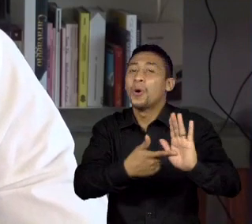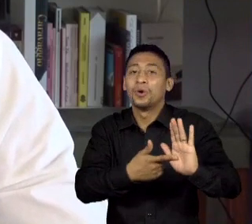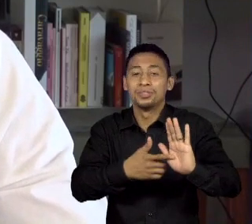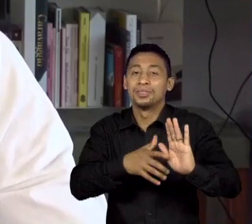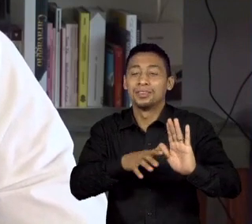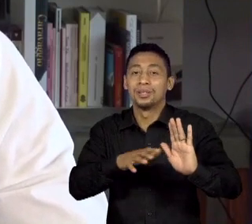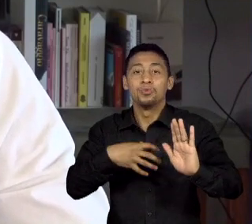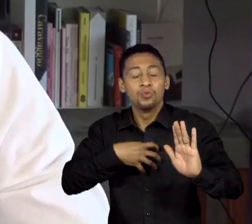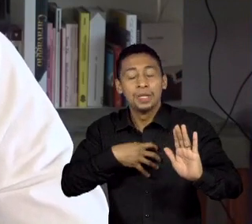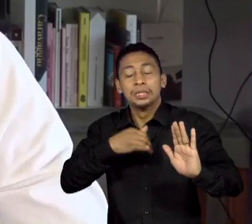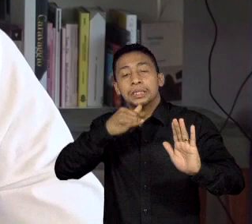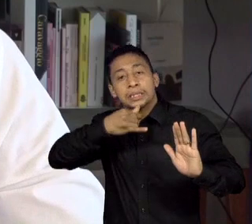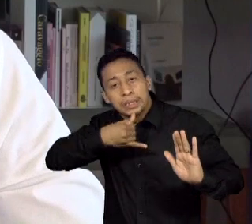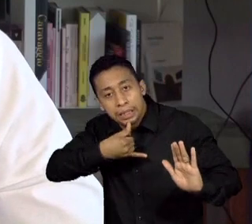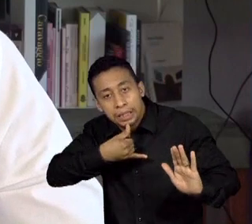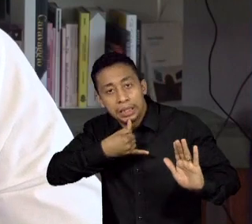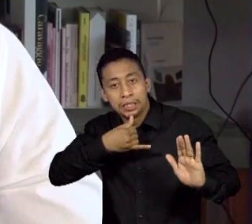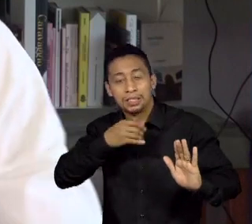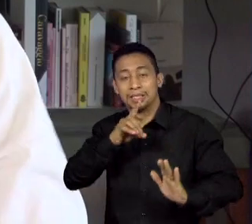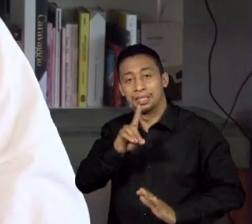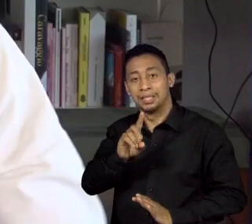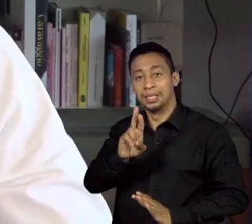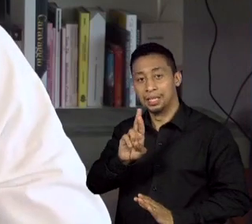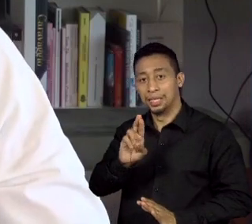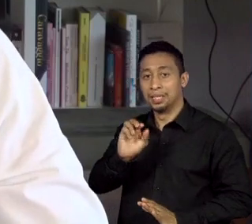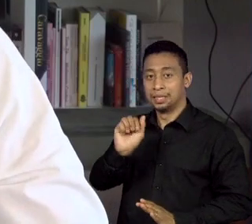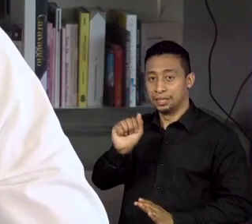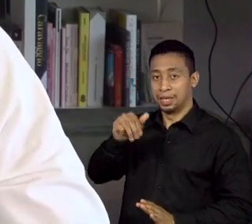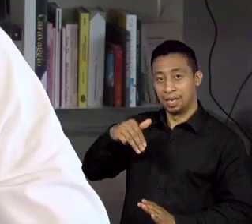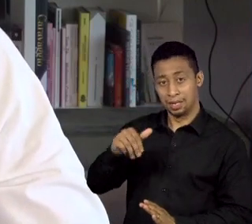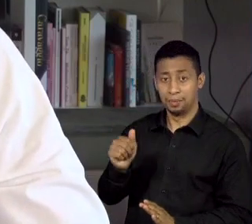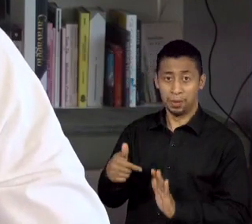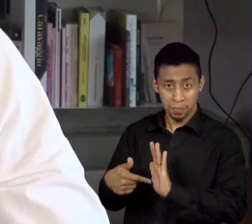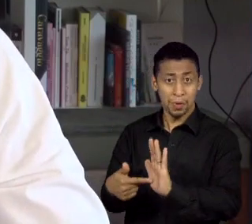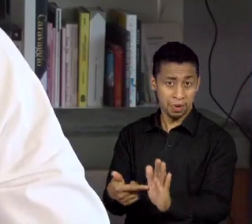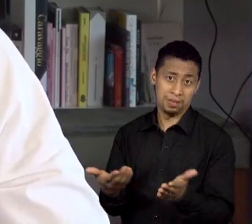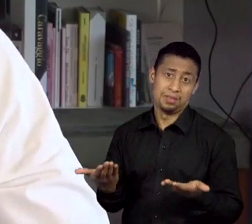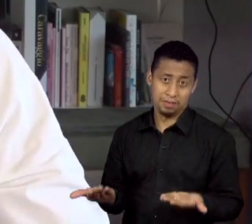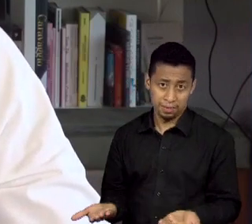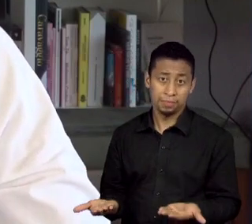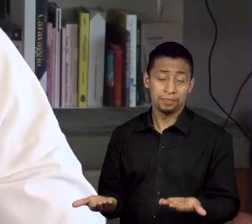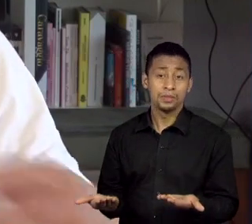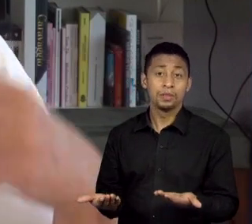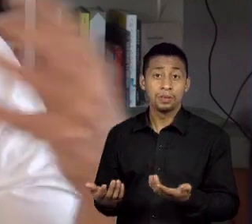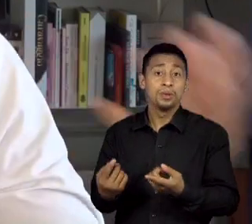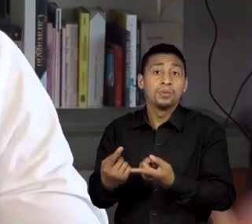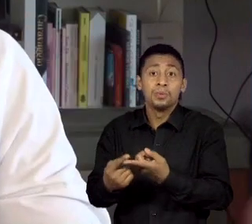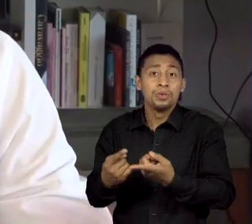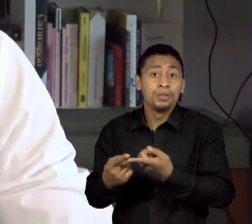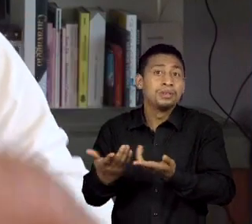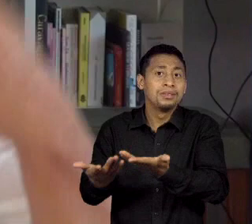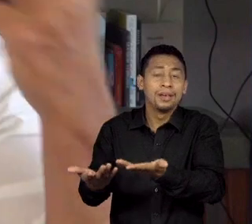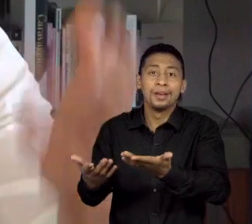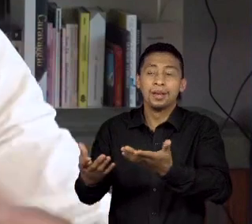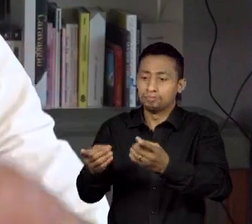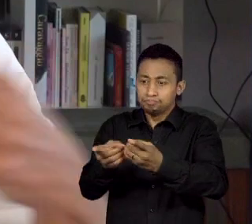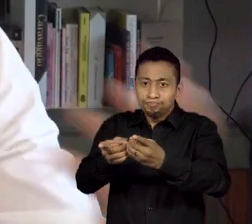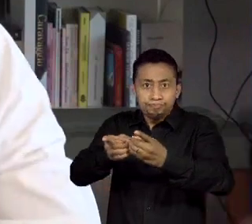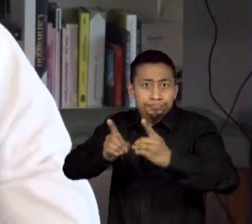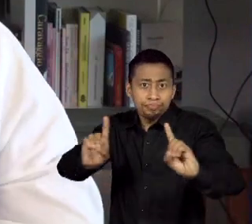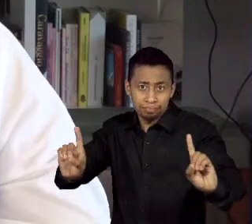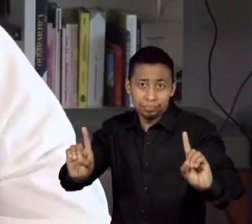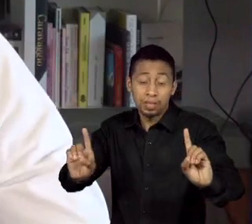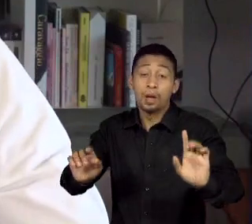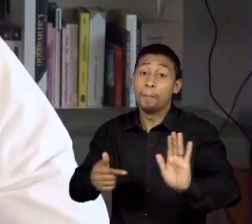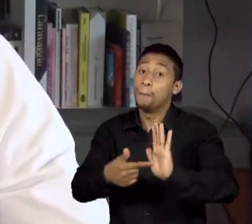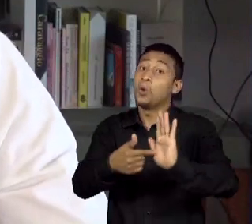parte de uma situação comum para uma ruptura. Essa ruptura está em discussão, essa diferença de idade